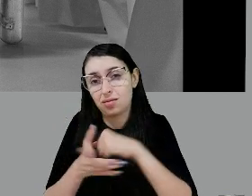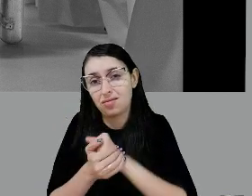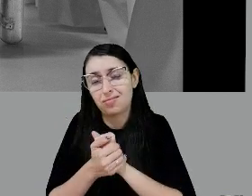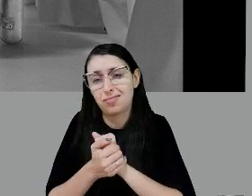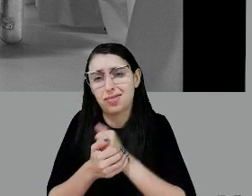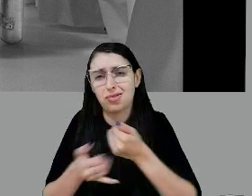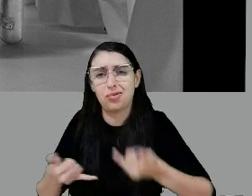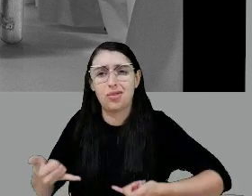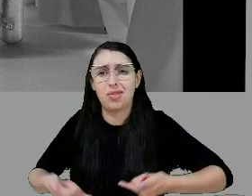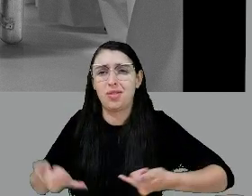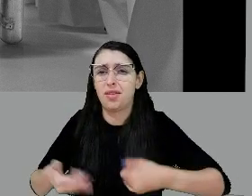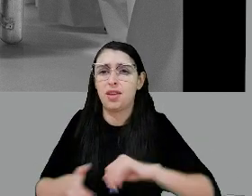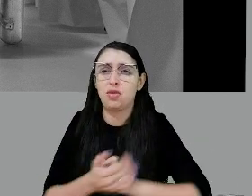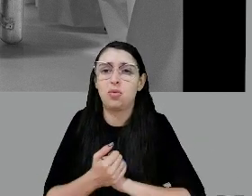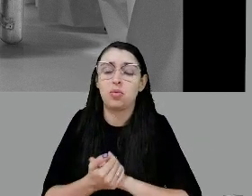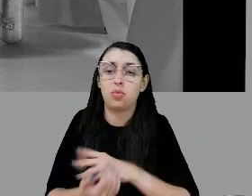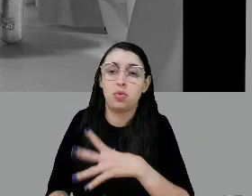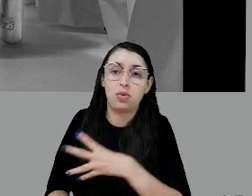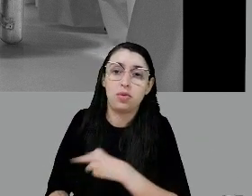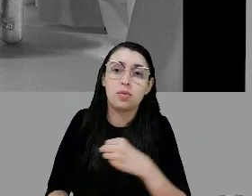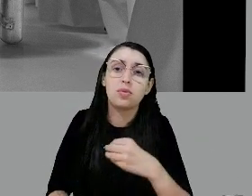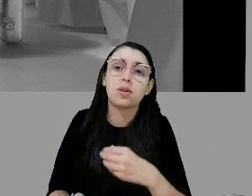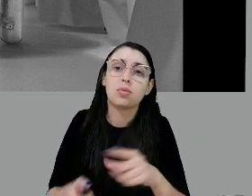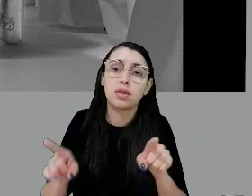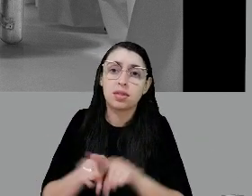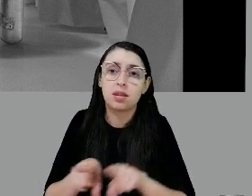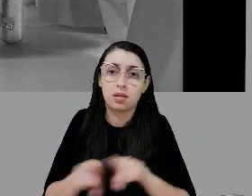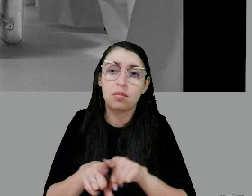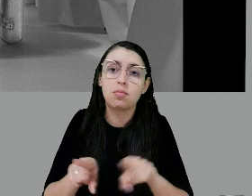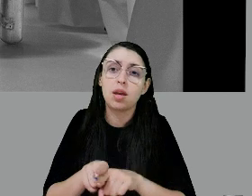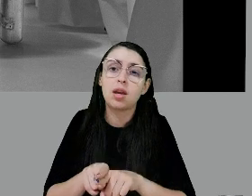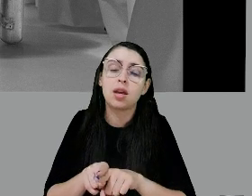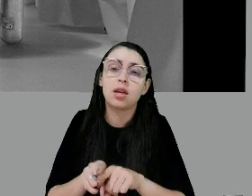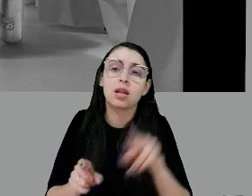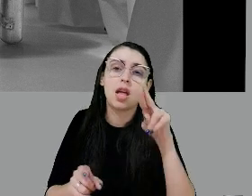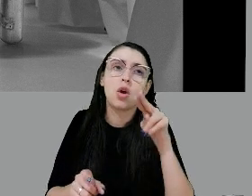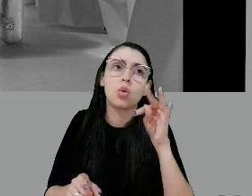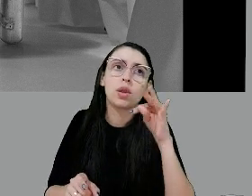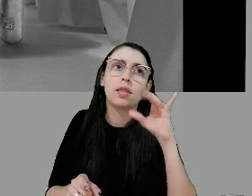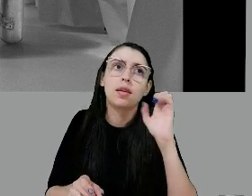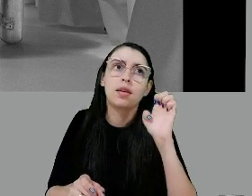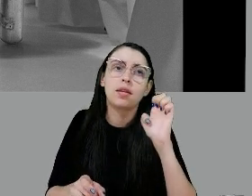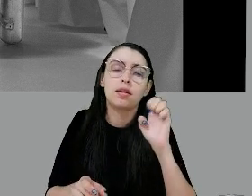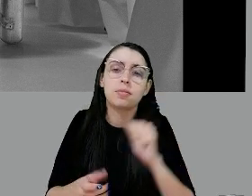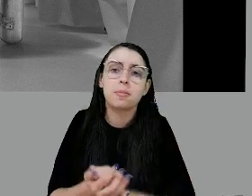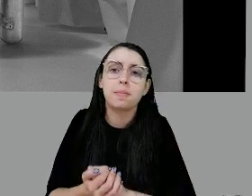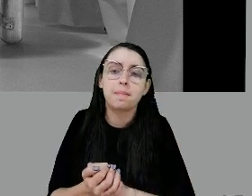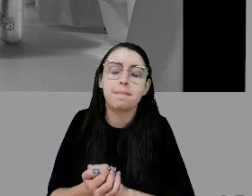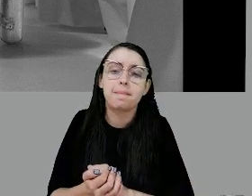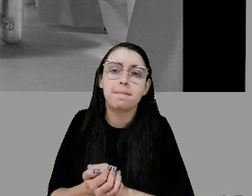pode dar mais detalhes, parece que o filho dela estava nessa mesma CTI, né, José?